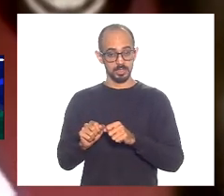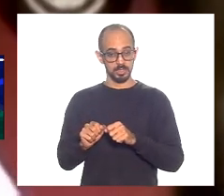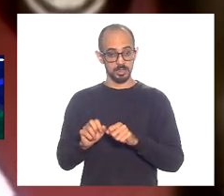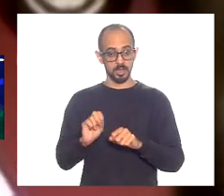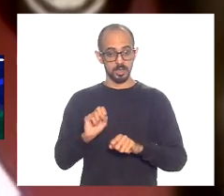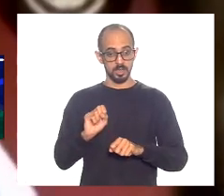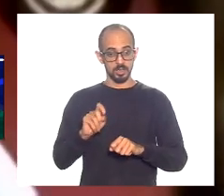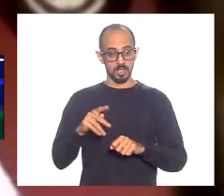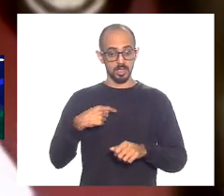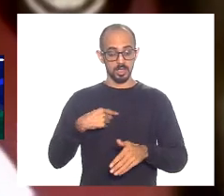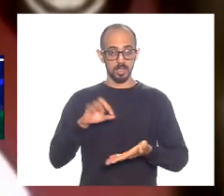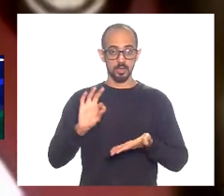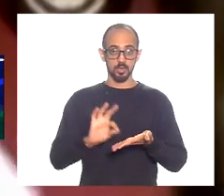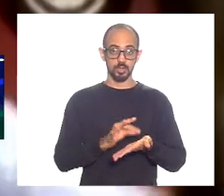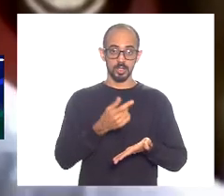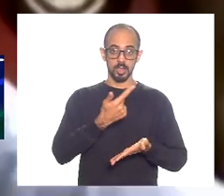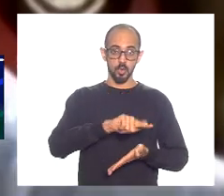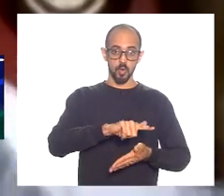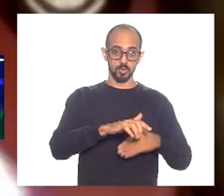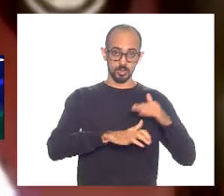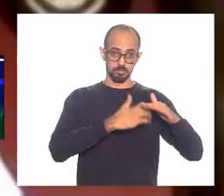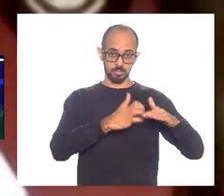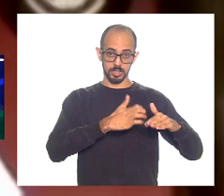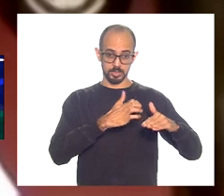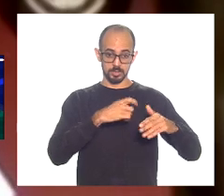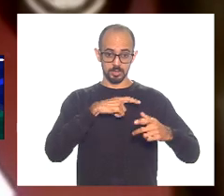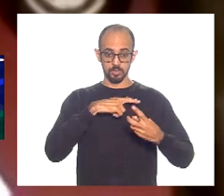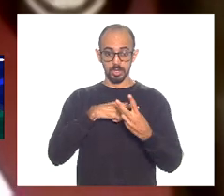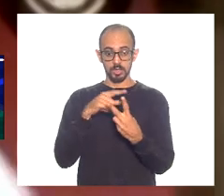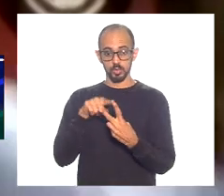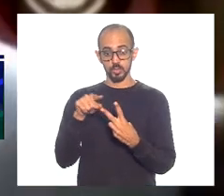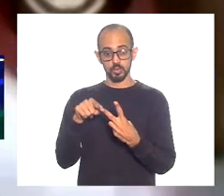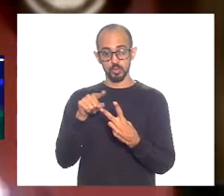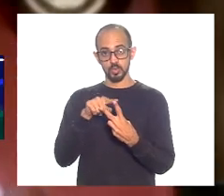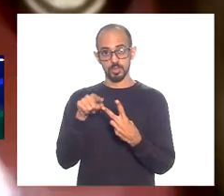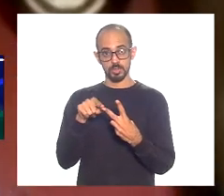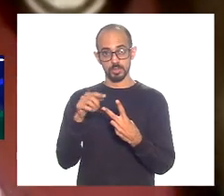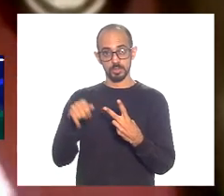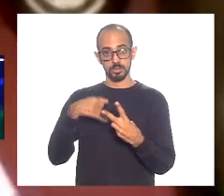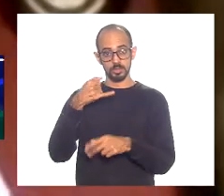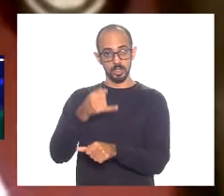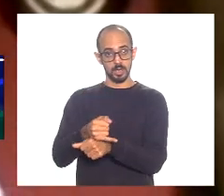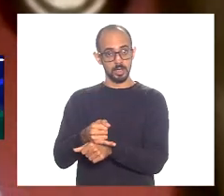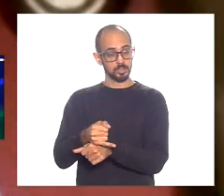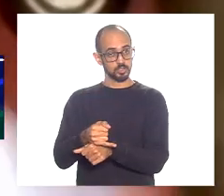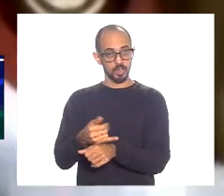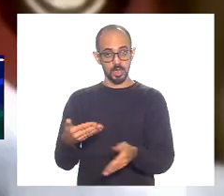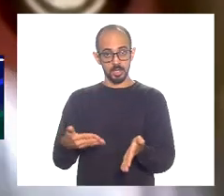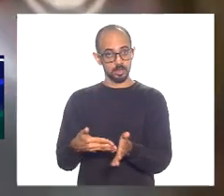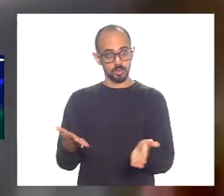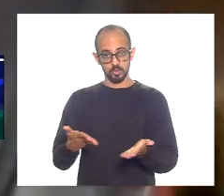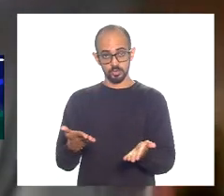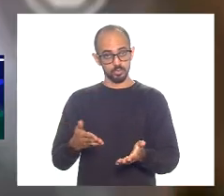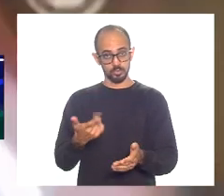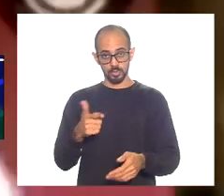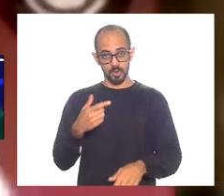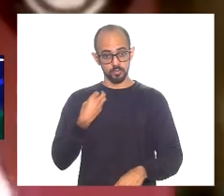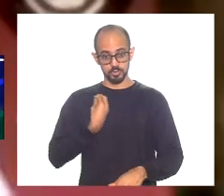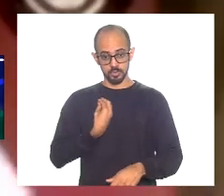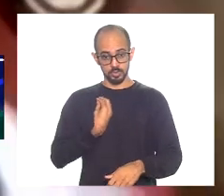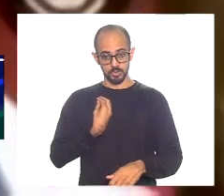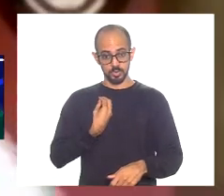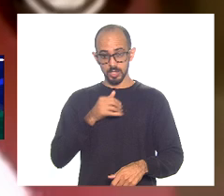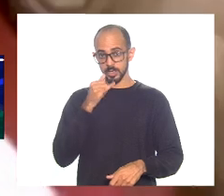bem, contratei uma outra operadora. Então, são duas operadoras de internet. E assim mesmo não está funcionando. Energia... Não